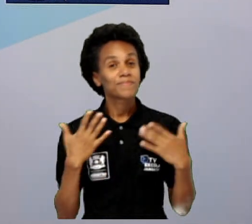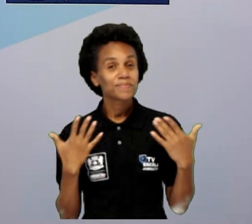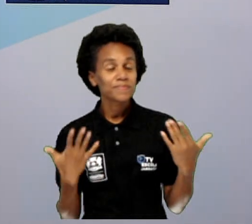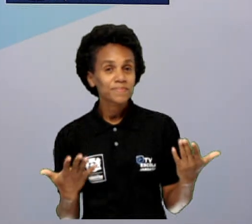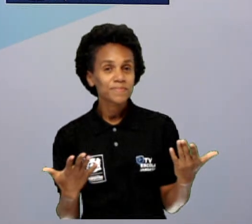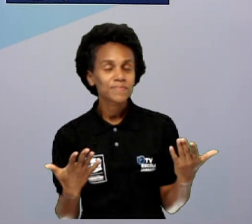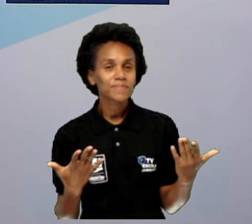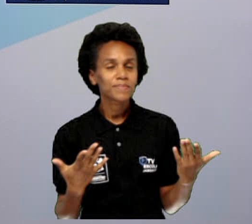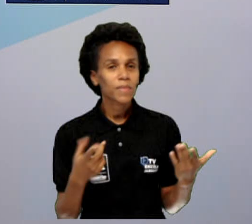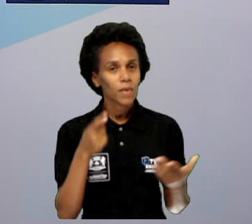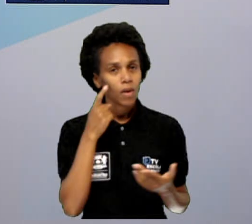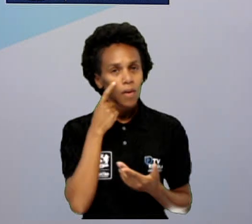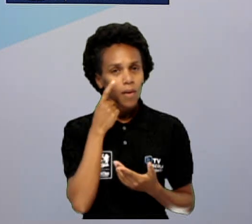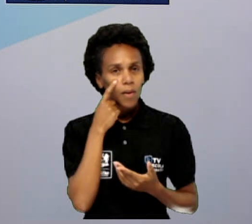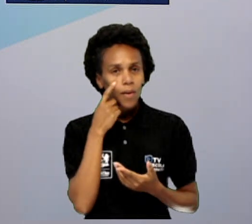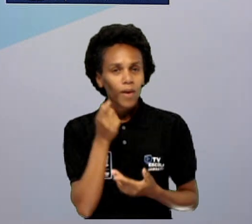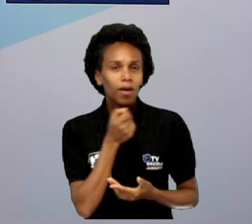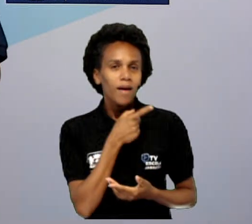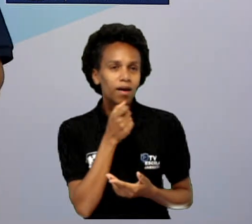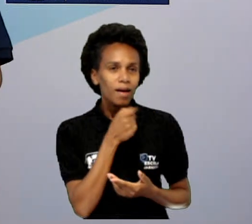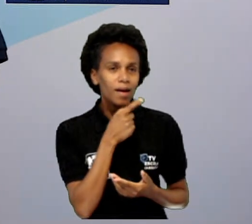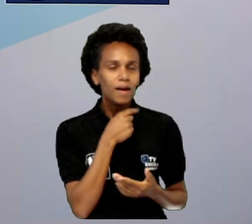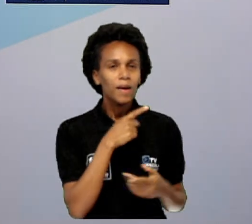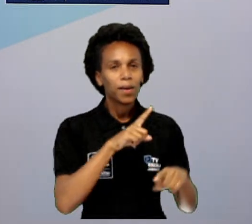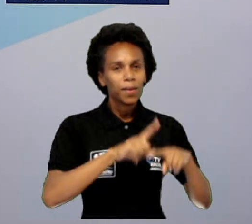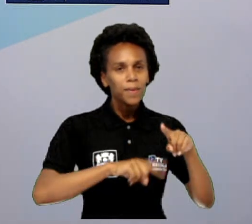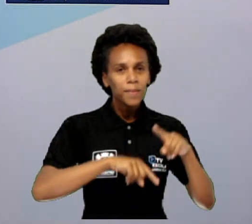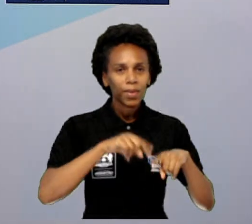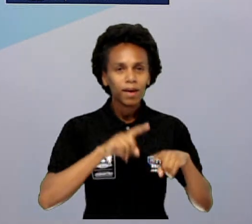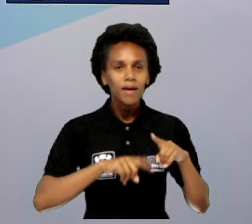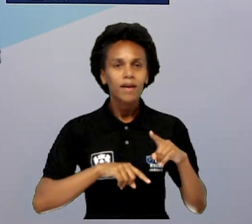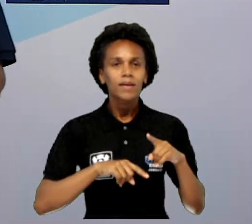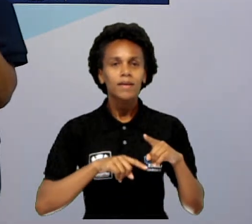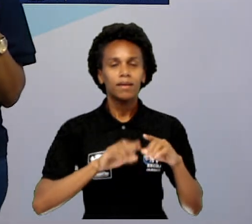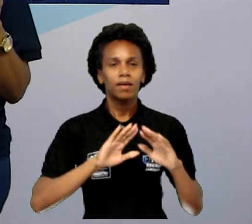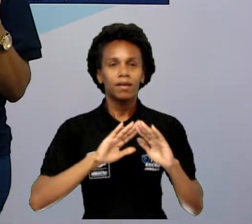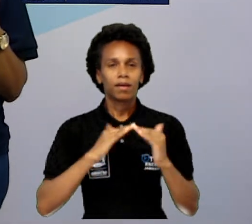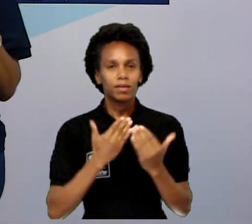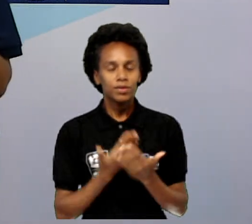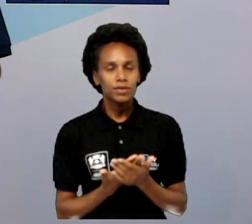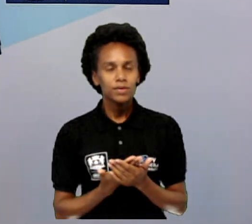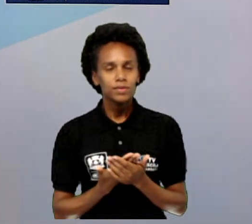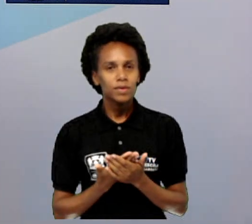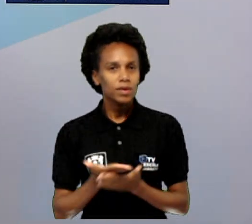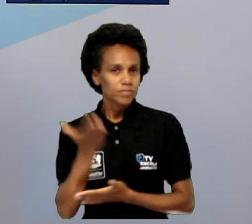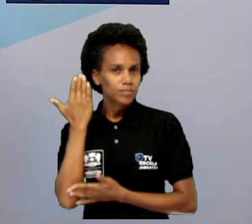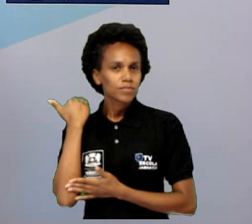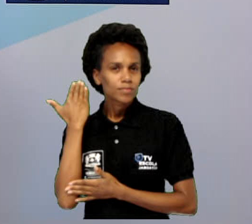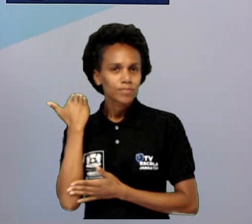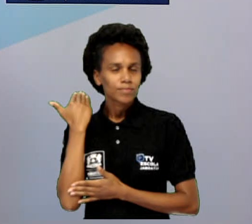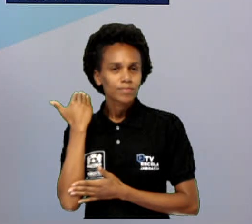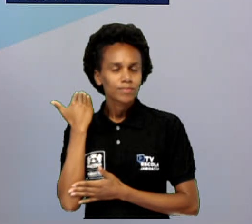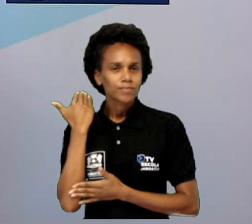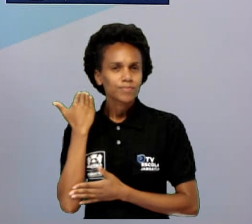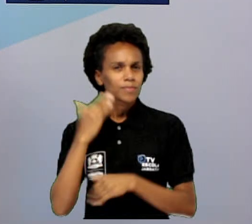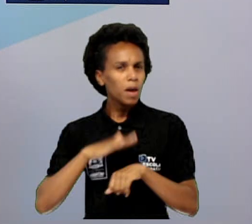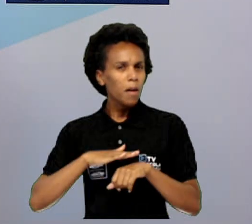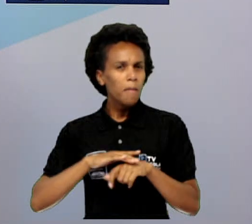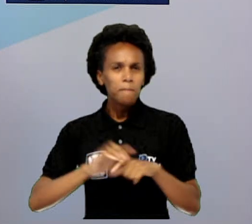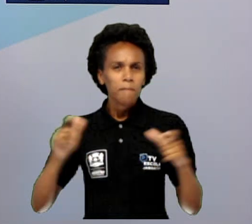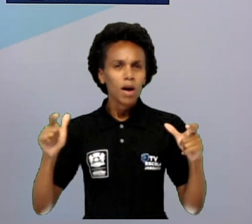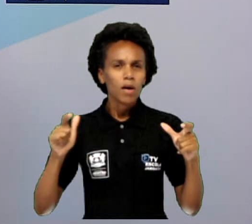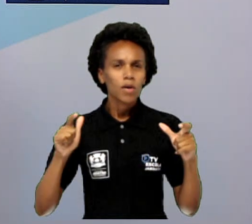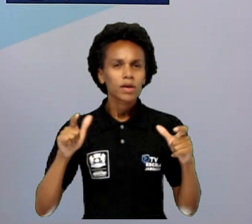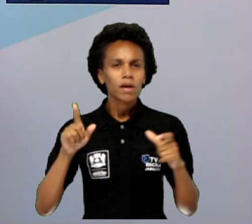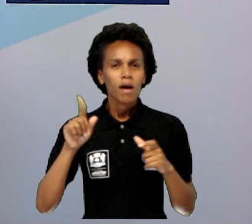Os materiais escolares, na sua grande maioria lá no passado, eram feitos de madeira, de metal,